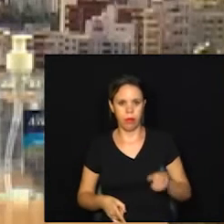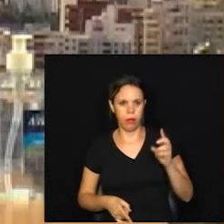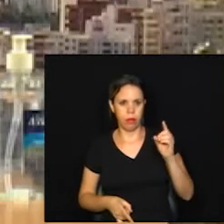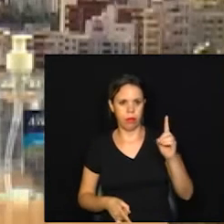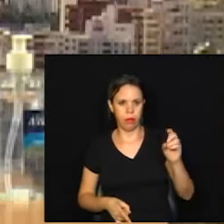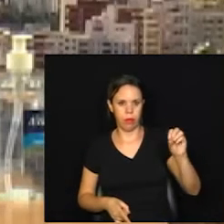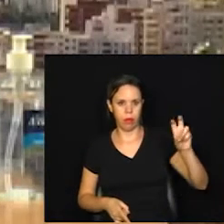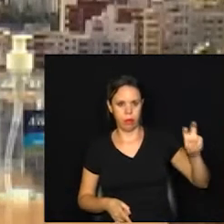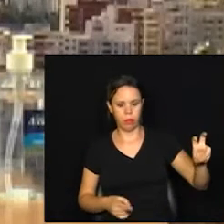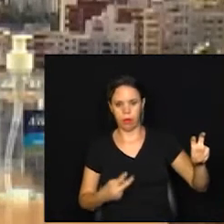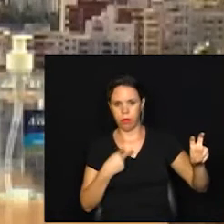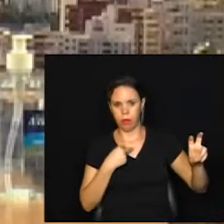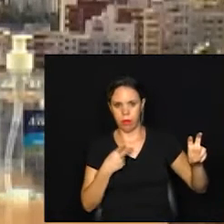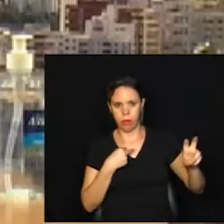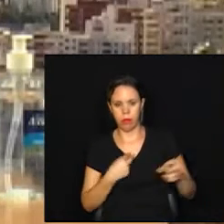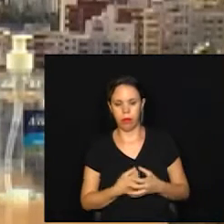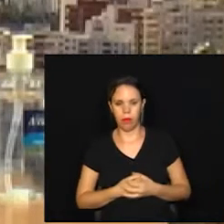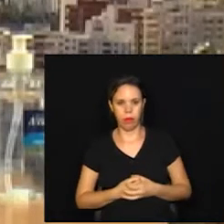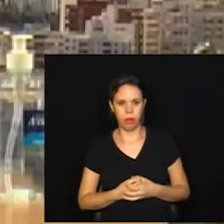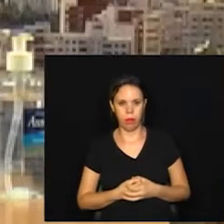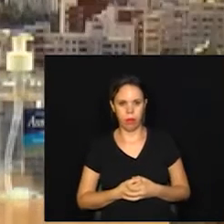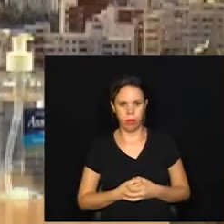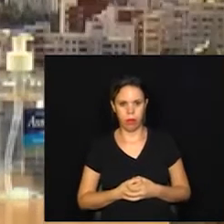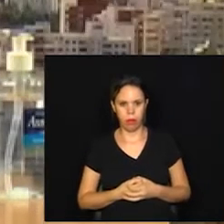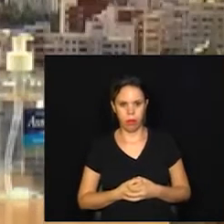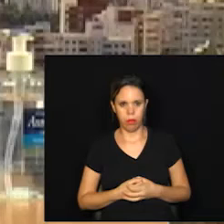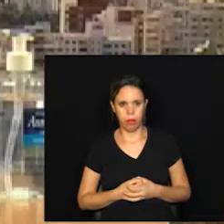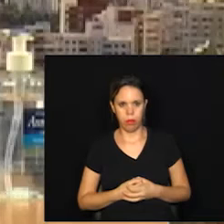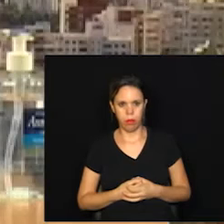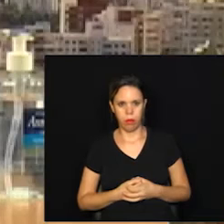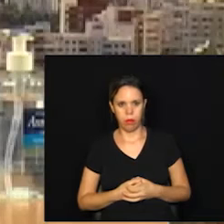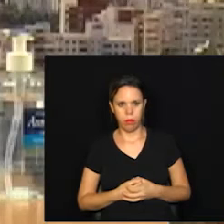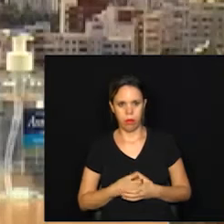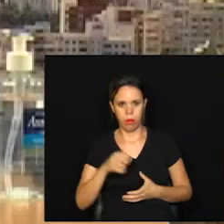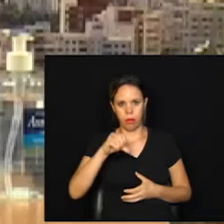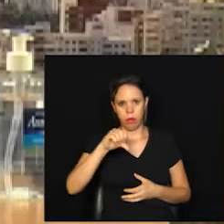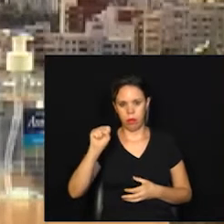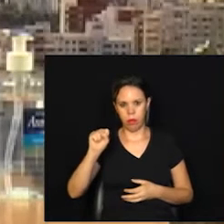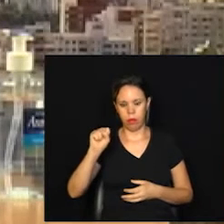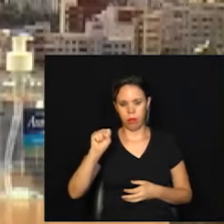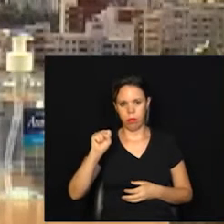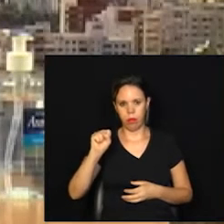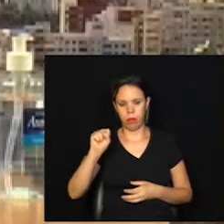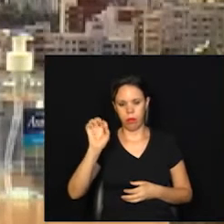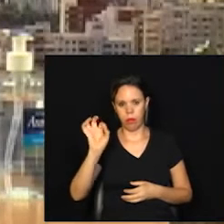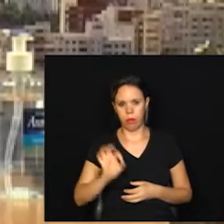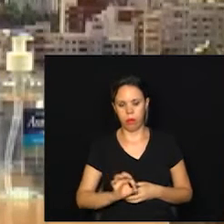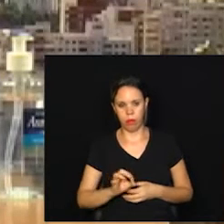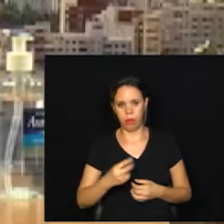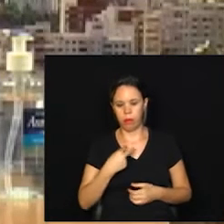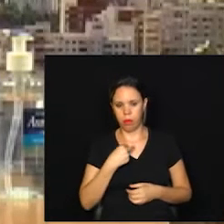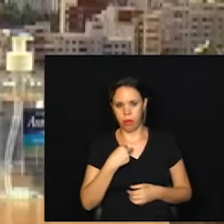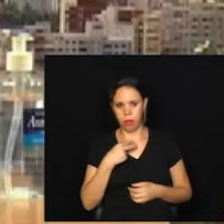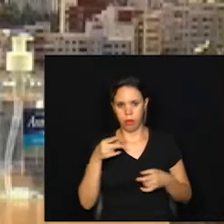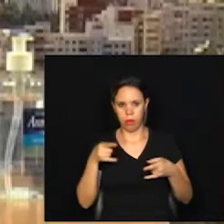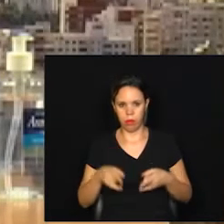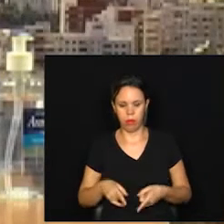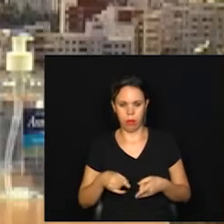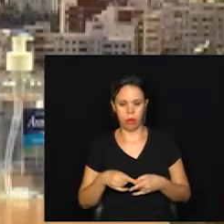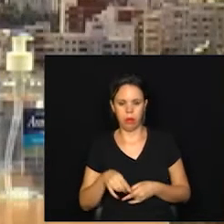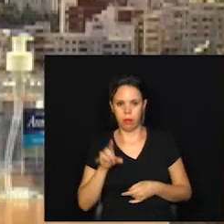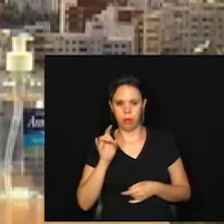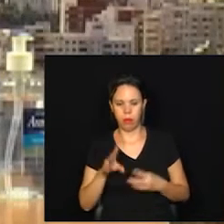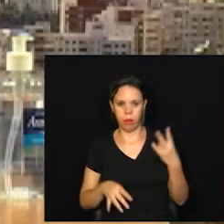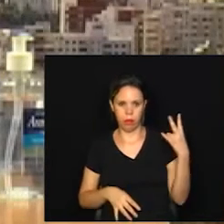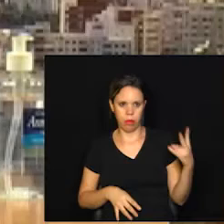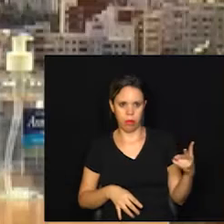105 ocupados, o que corresponde a praticamente 98%. 20% dos leitos ocupados, somente